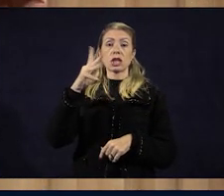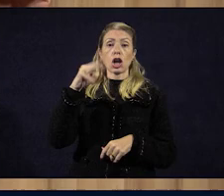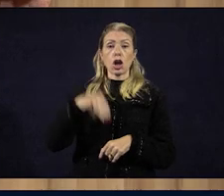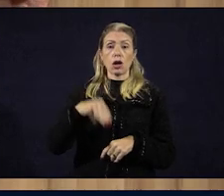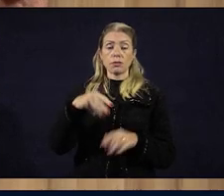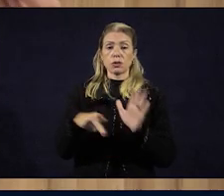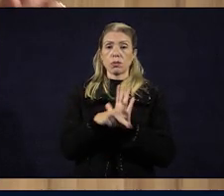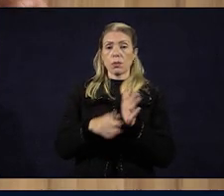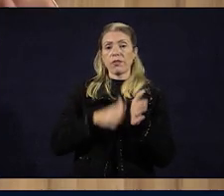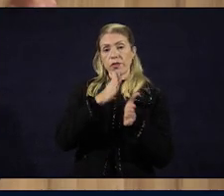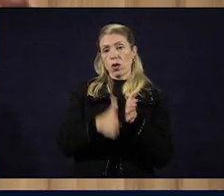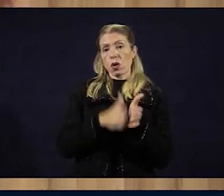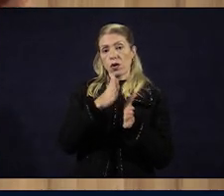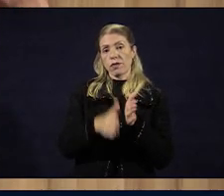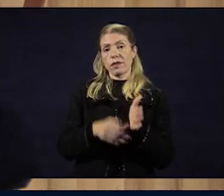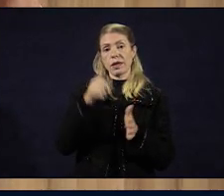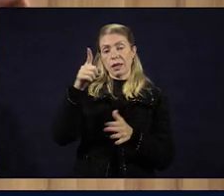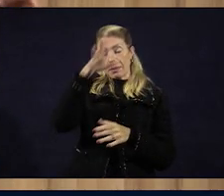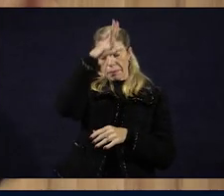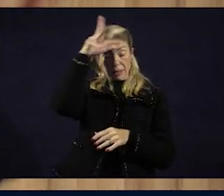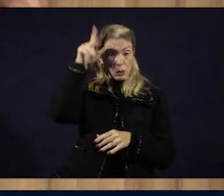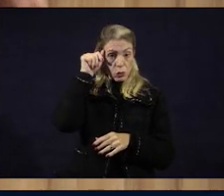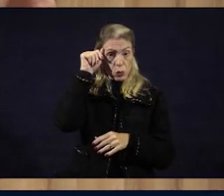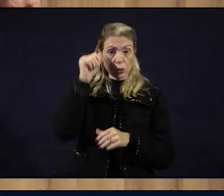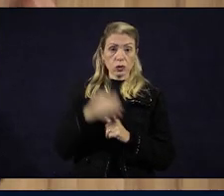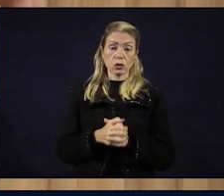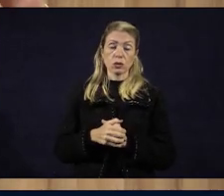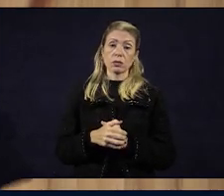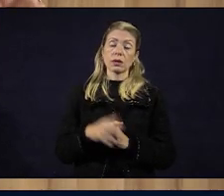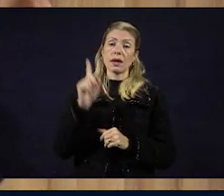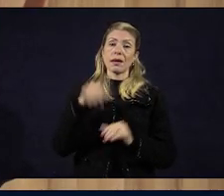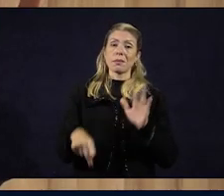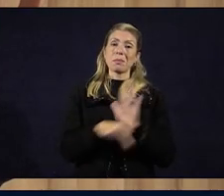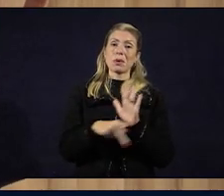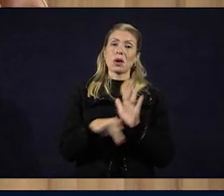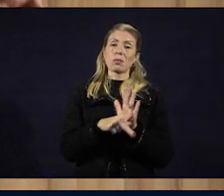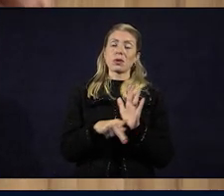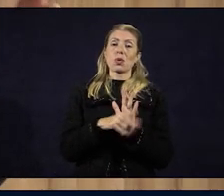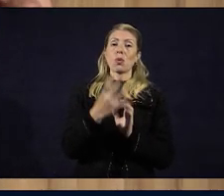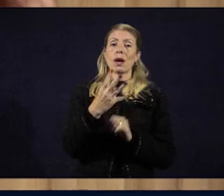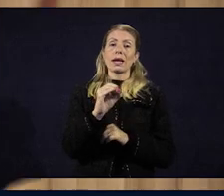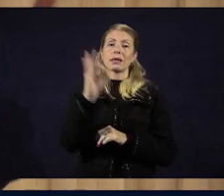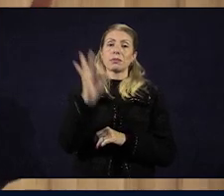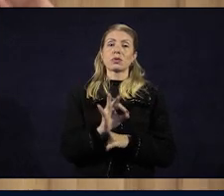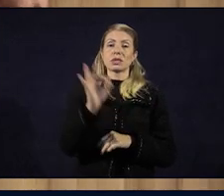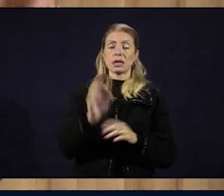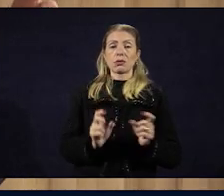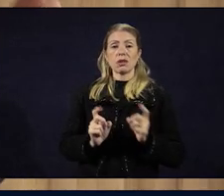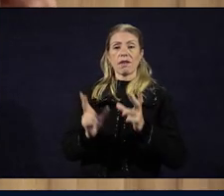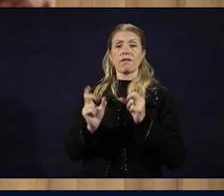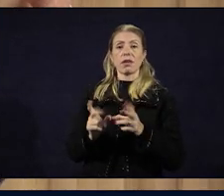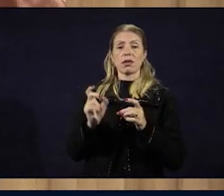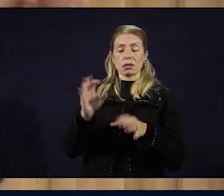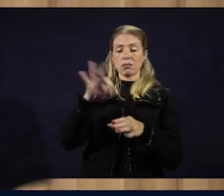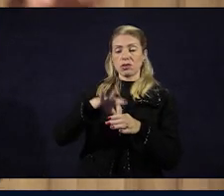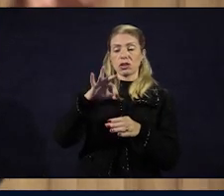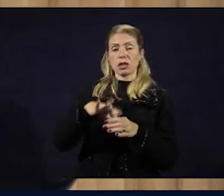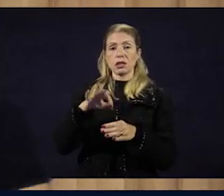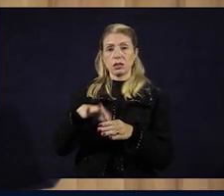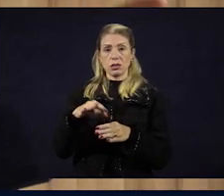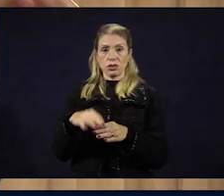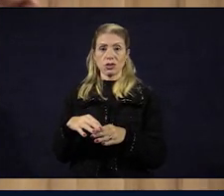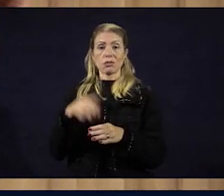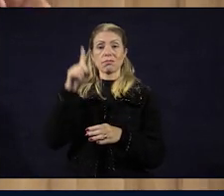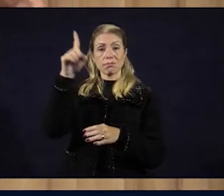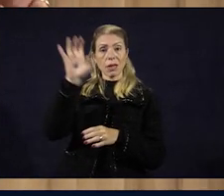Grosso, que responde por 40% da exportação brasileira de grãos. 40% das exportações estão concentradas